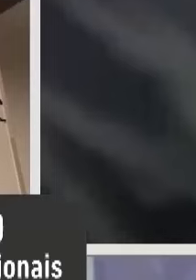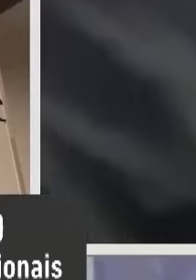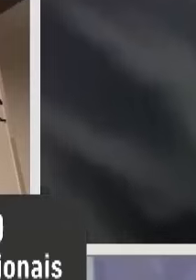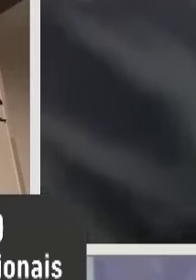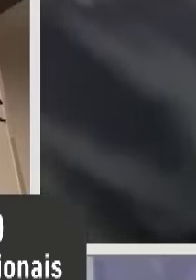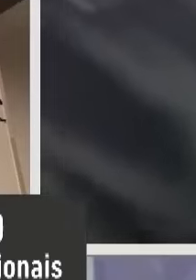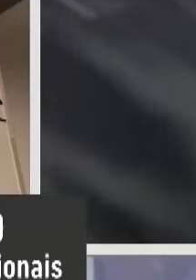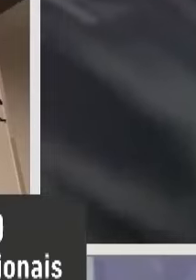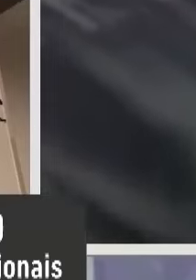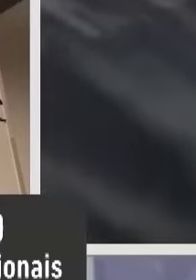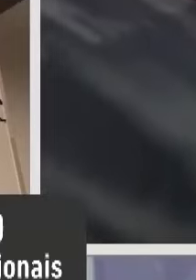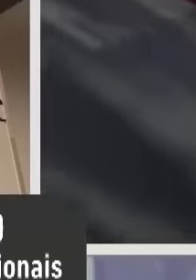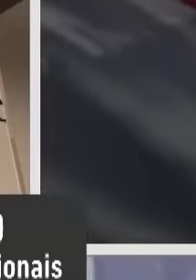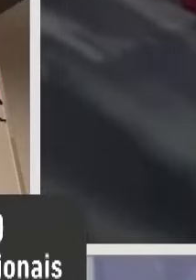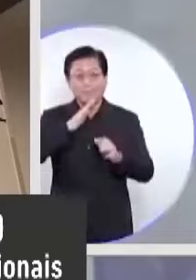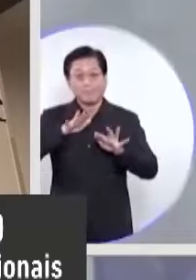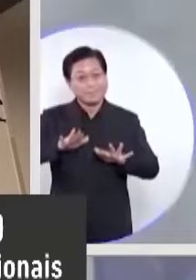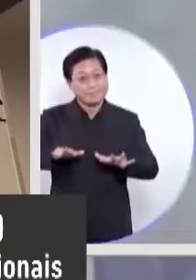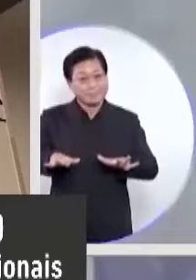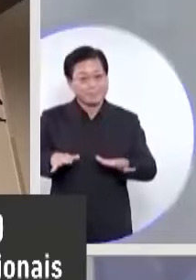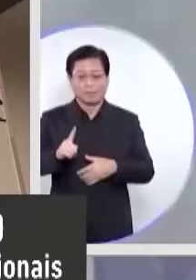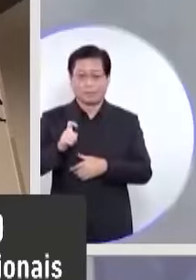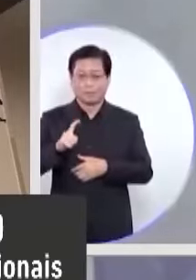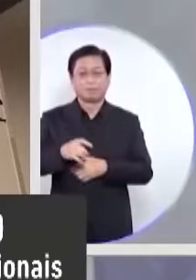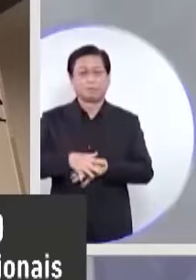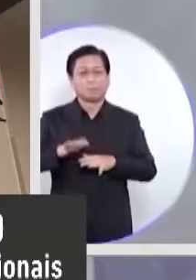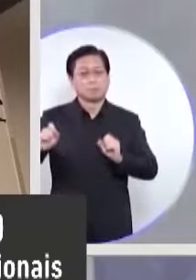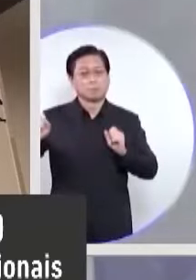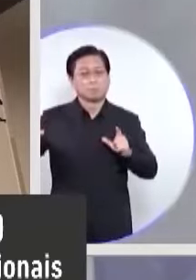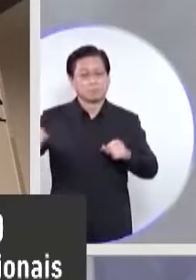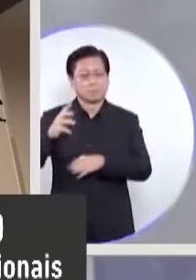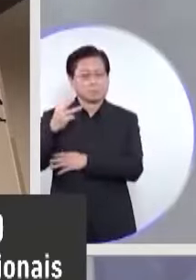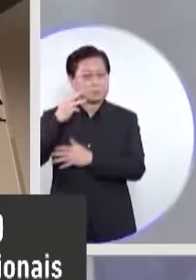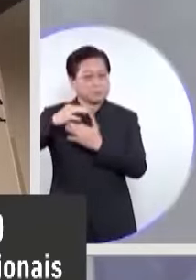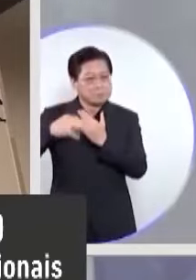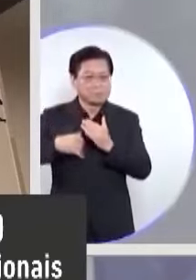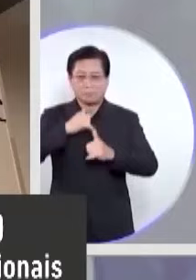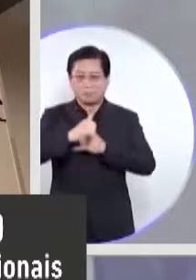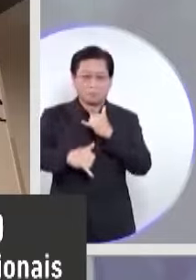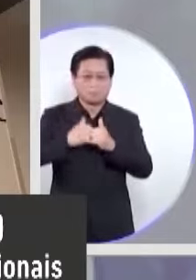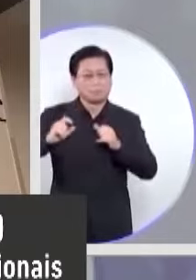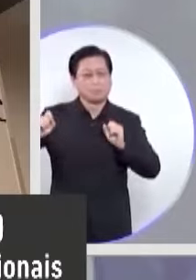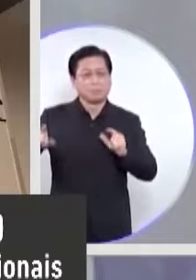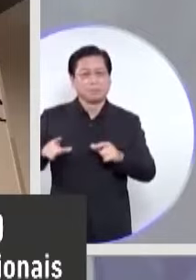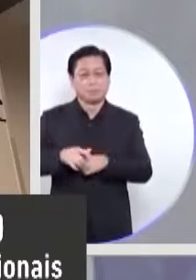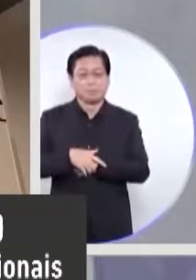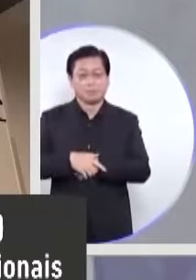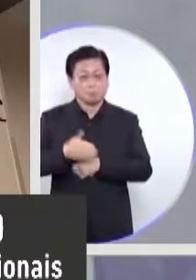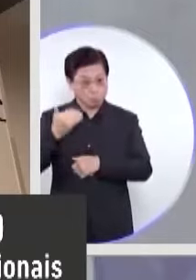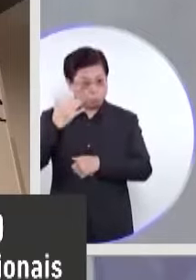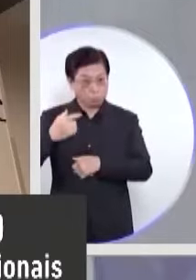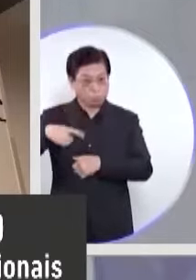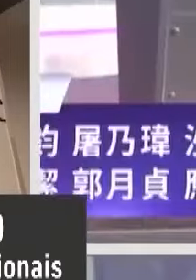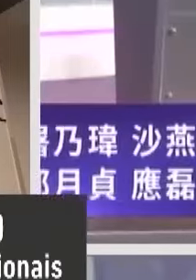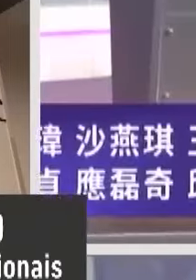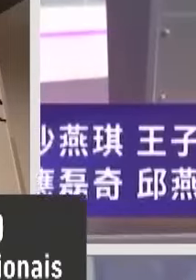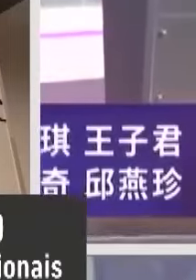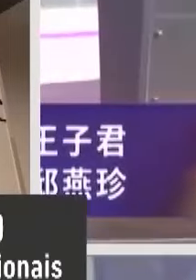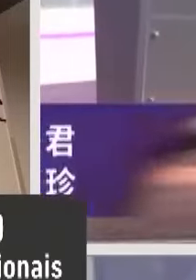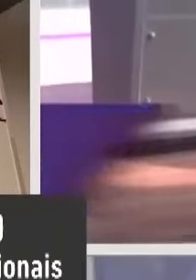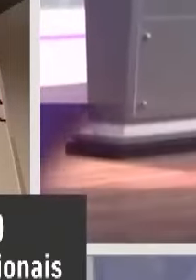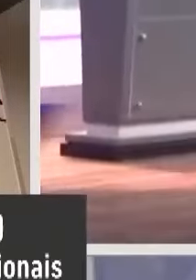exemplo como ele já fez com relação à importação de Aço Aí sim terão impactos positivos por exemplo para o Agro brasileiro